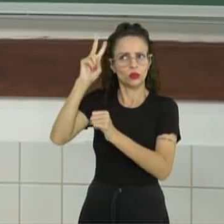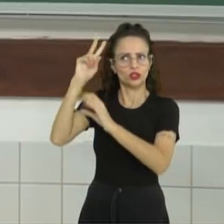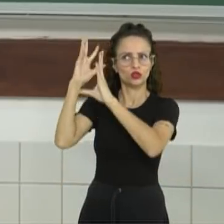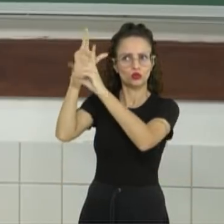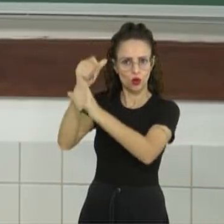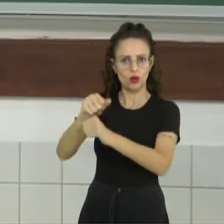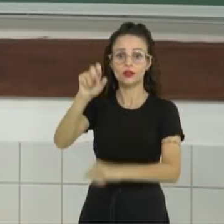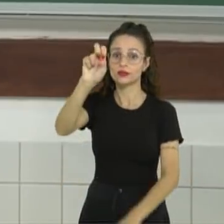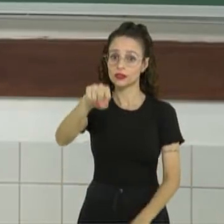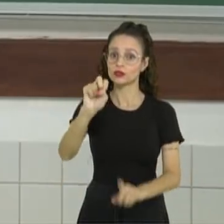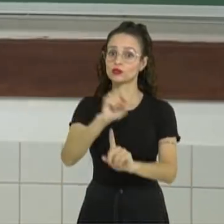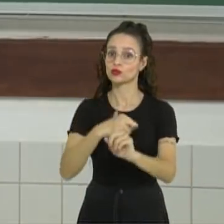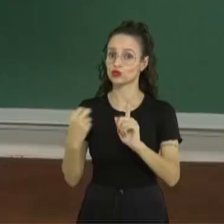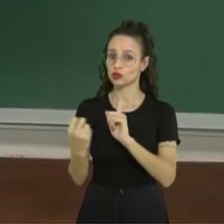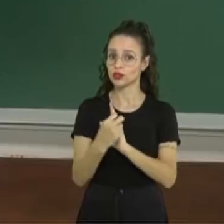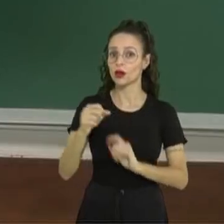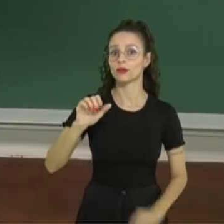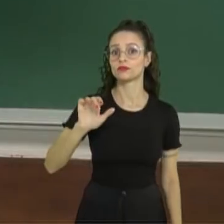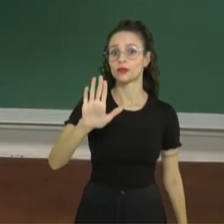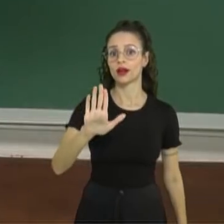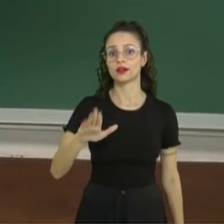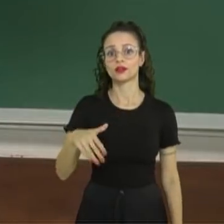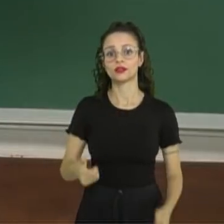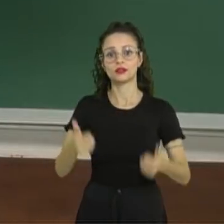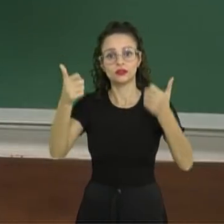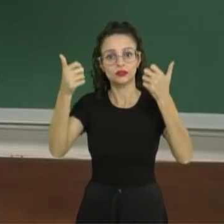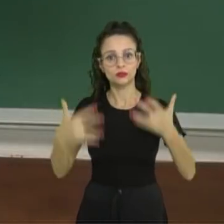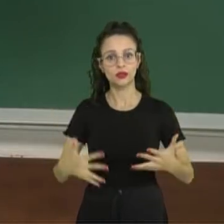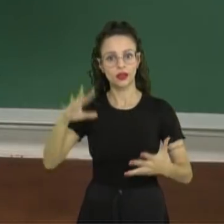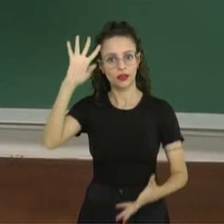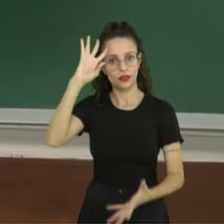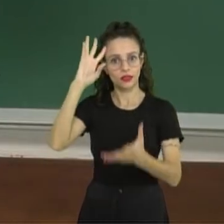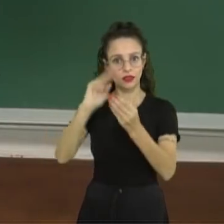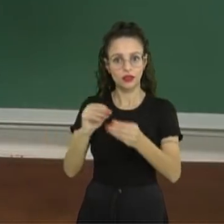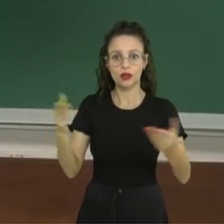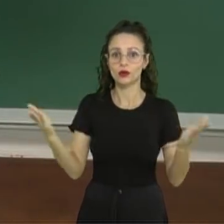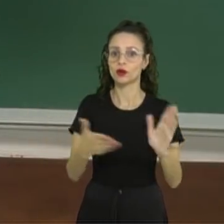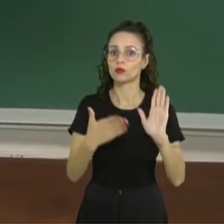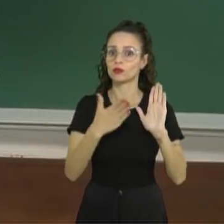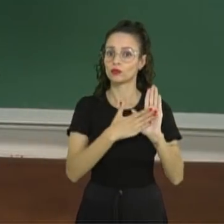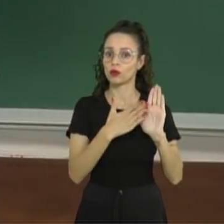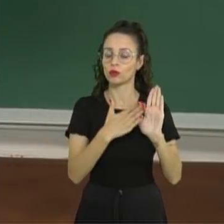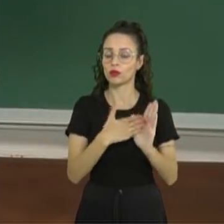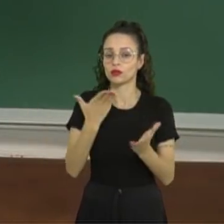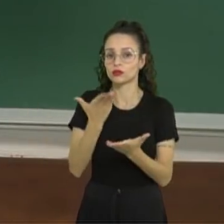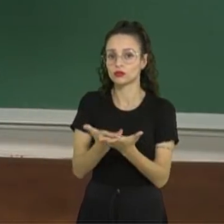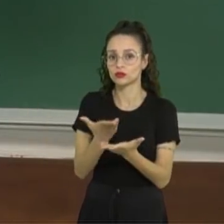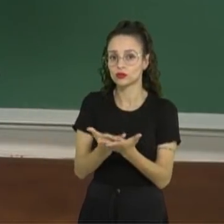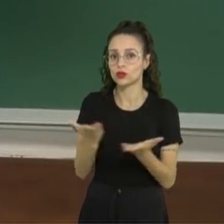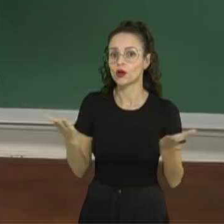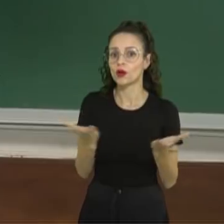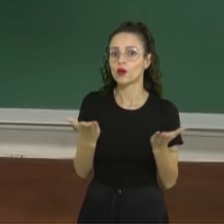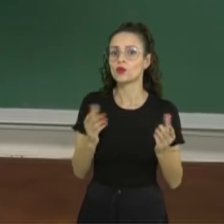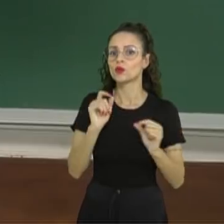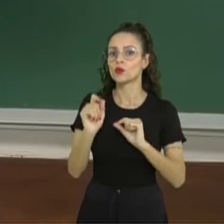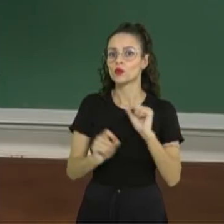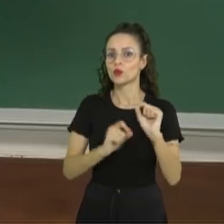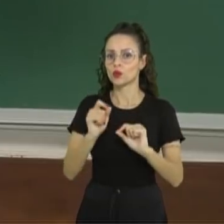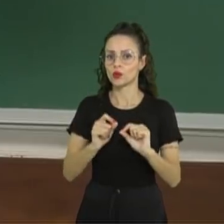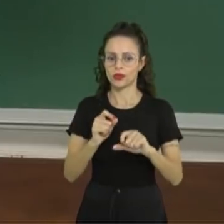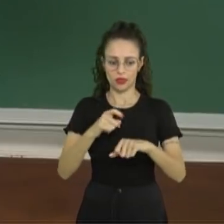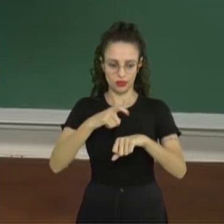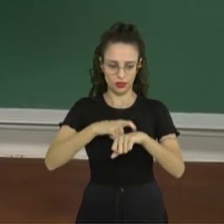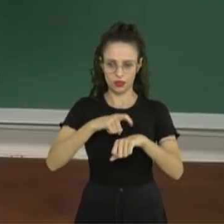social. O que nós vamos tentar entender, inclusive, hoje, é uma proposta de estudo nosso, a partir da ideia de noção